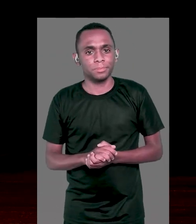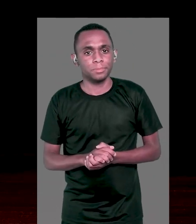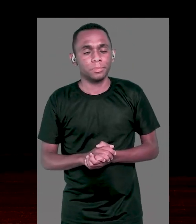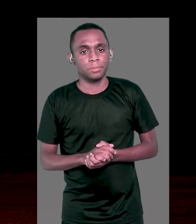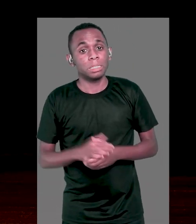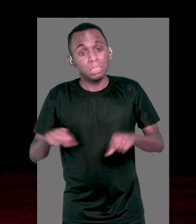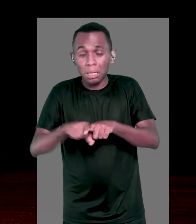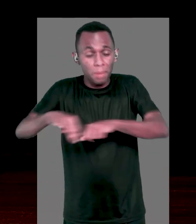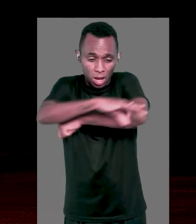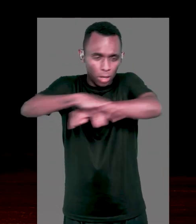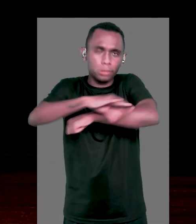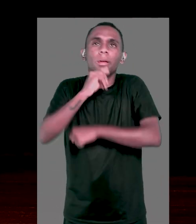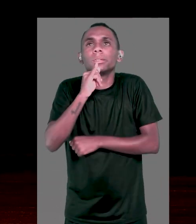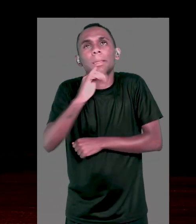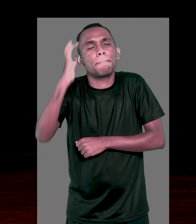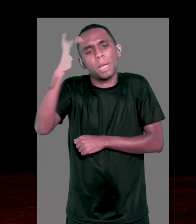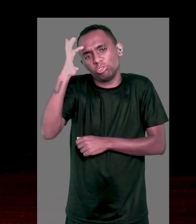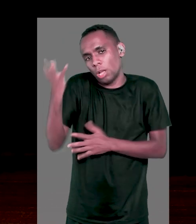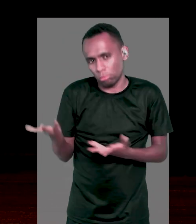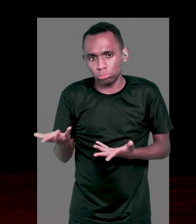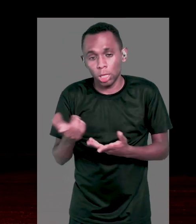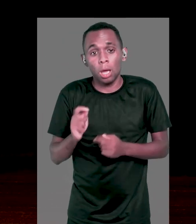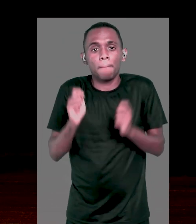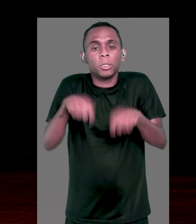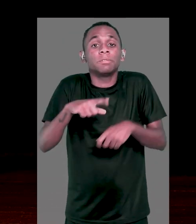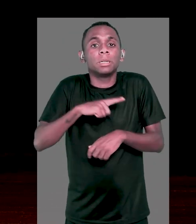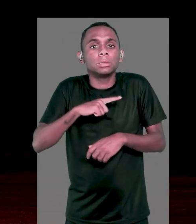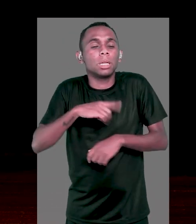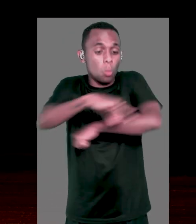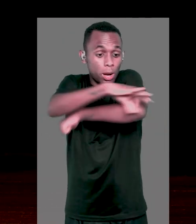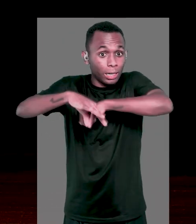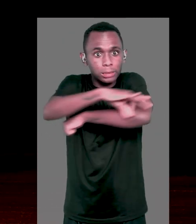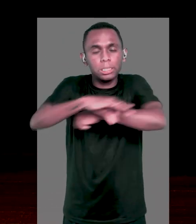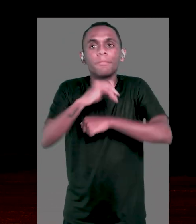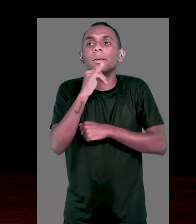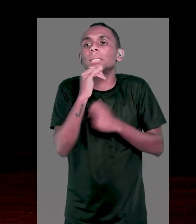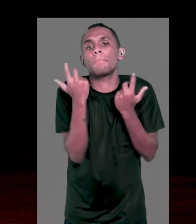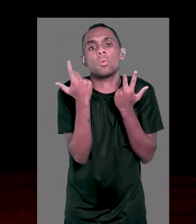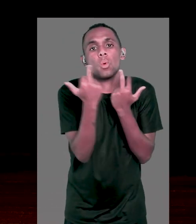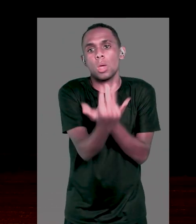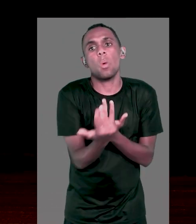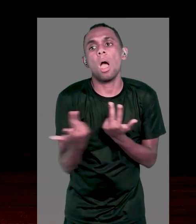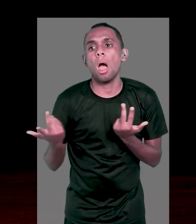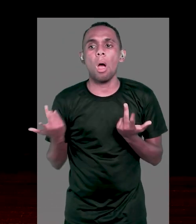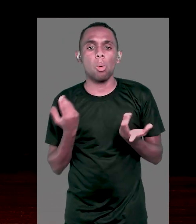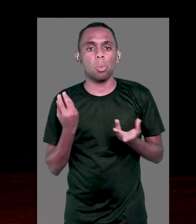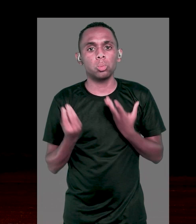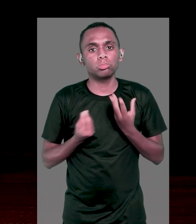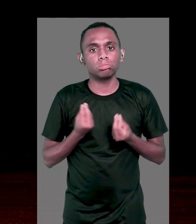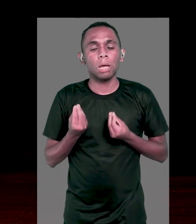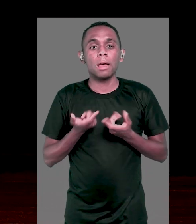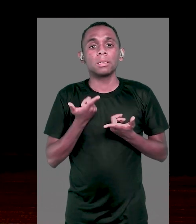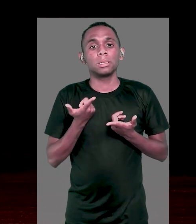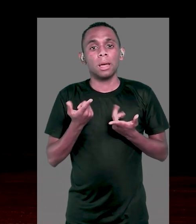elemento que funciona como portador de arte arquitetura também